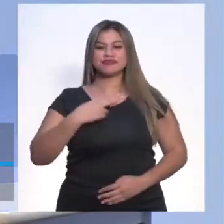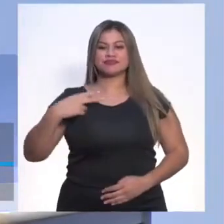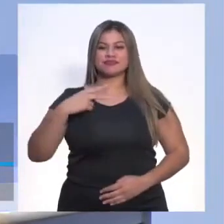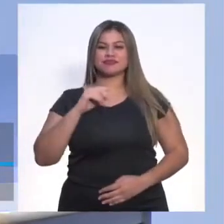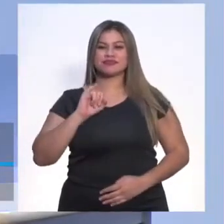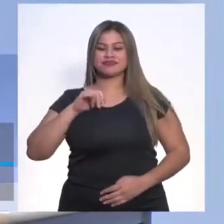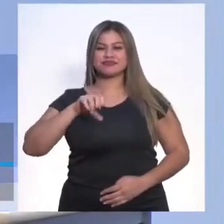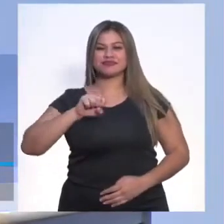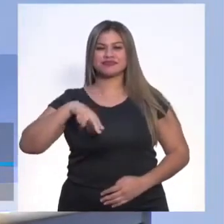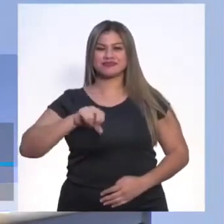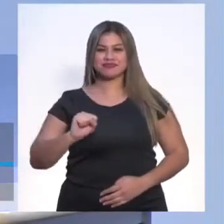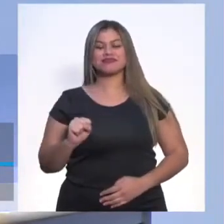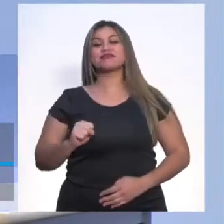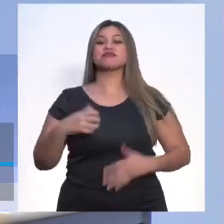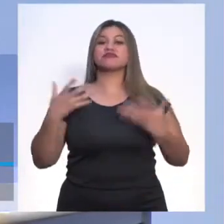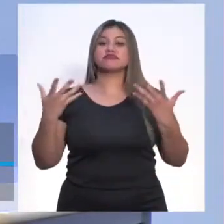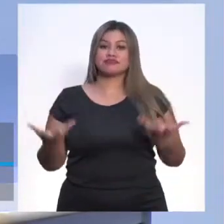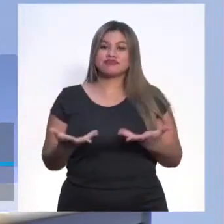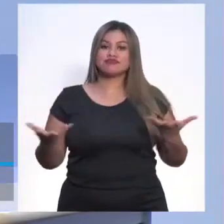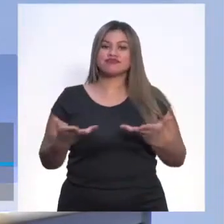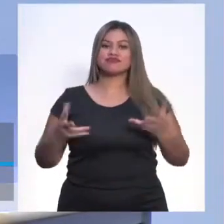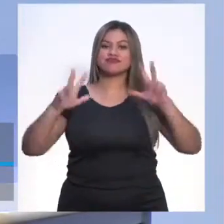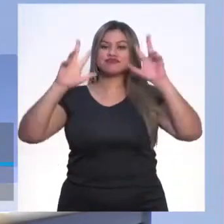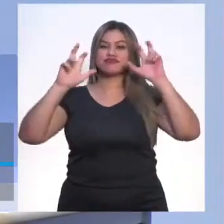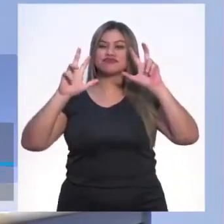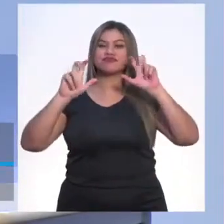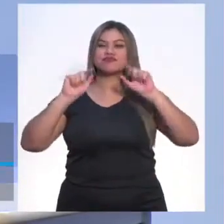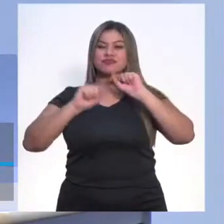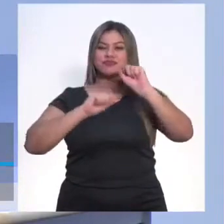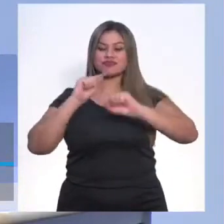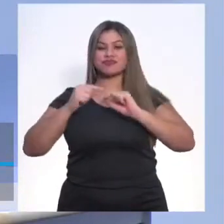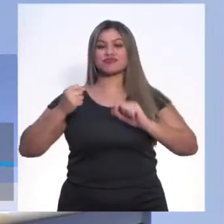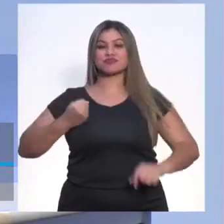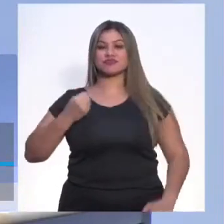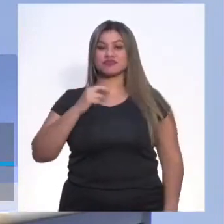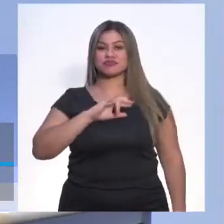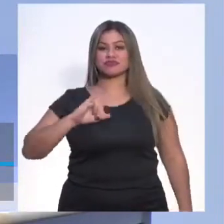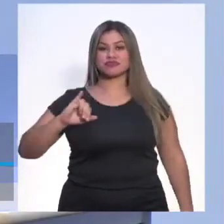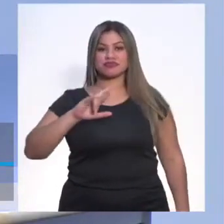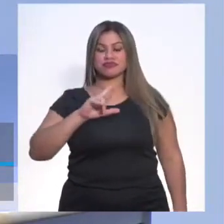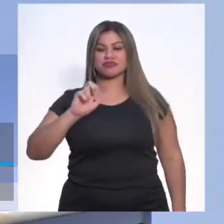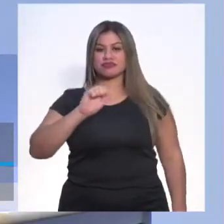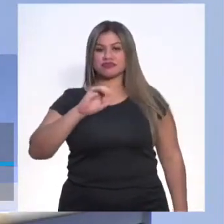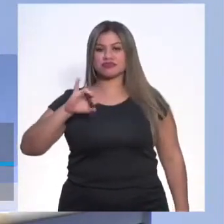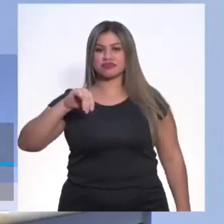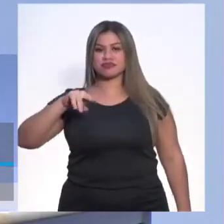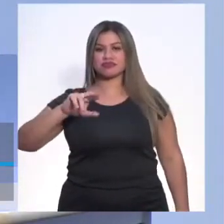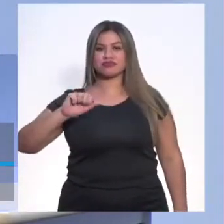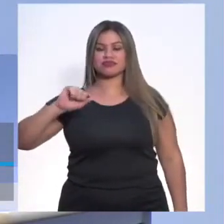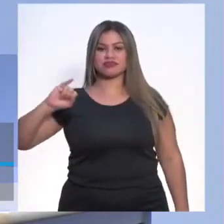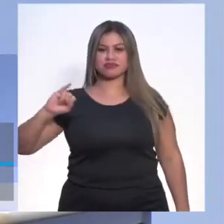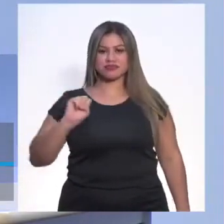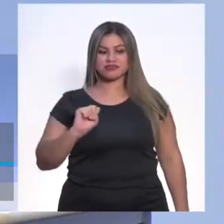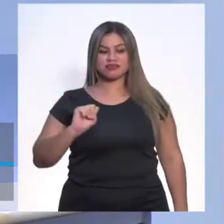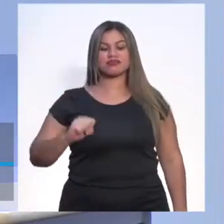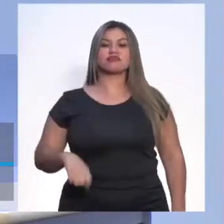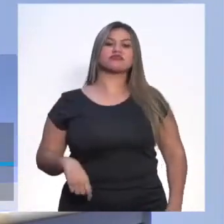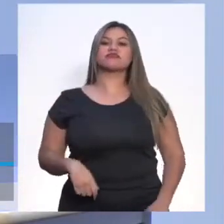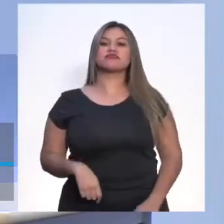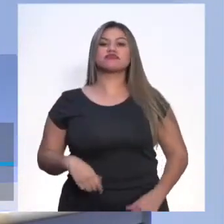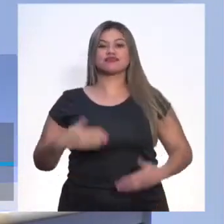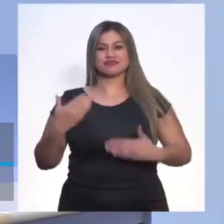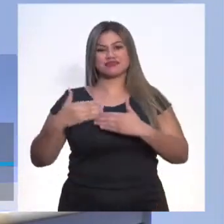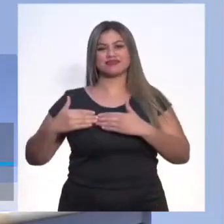professora Inês e hoje o título da nossa aula são os números irracionais. E nós vamos